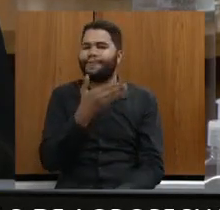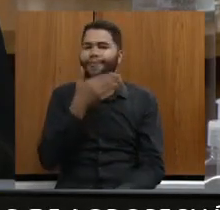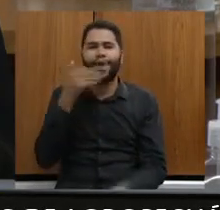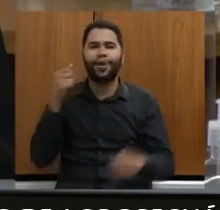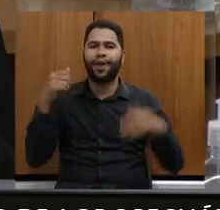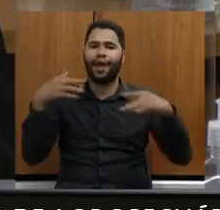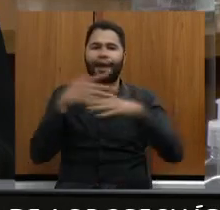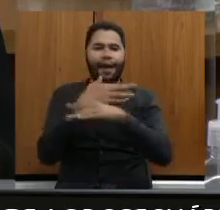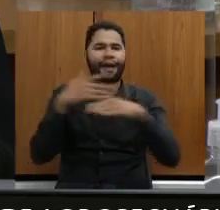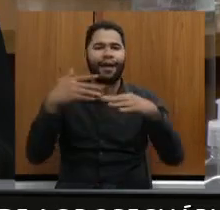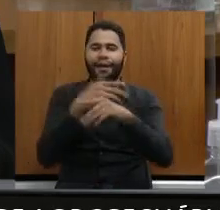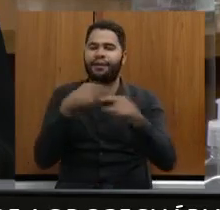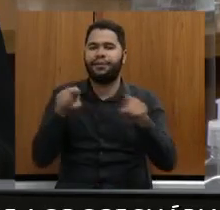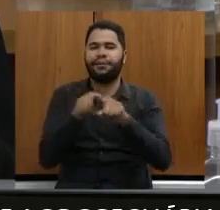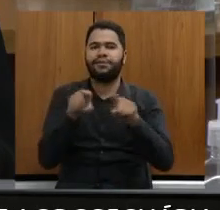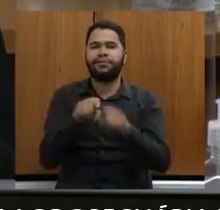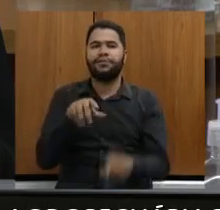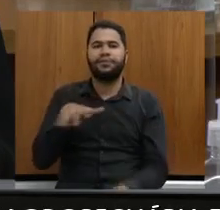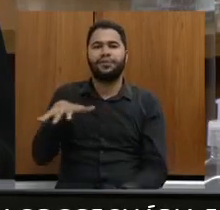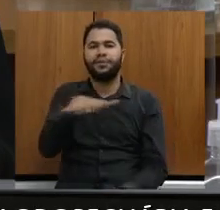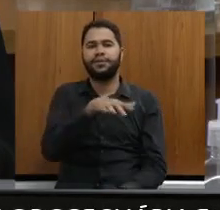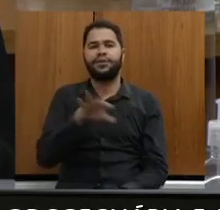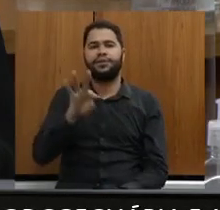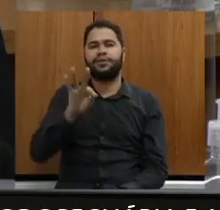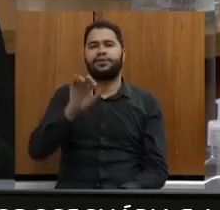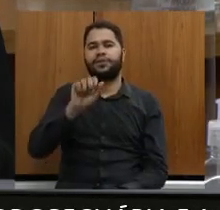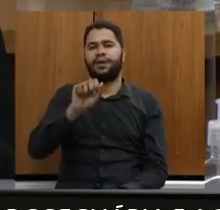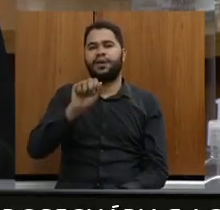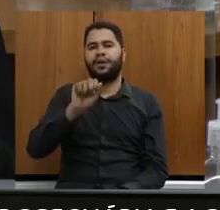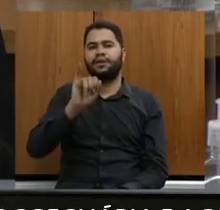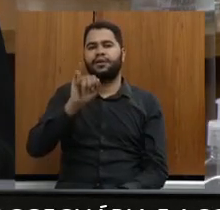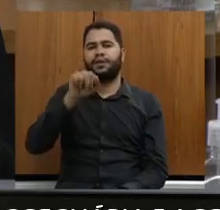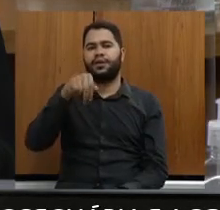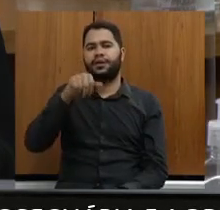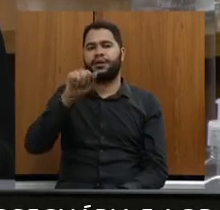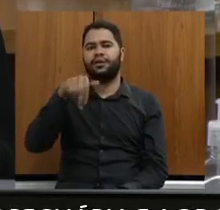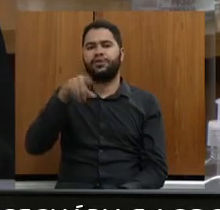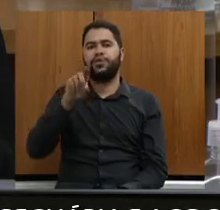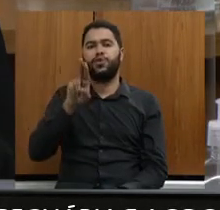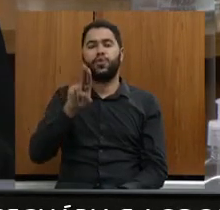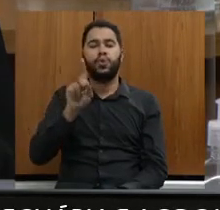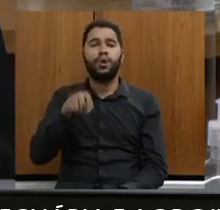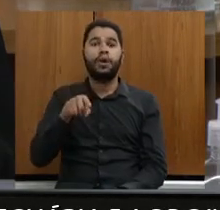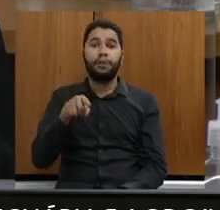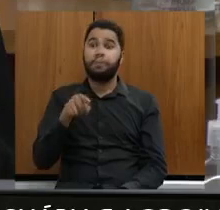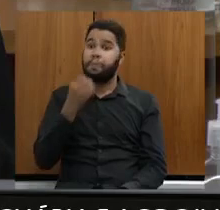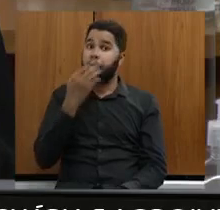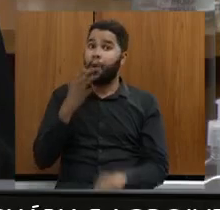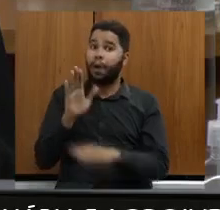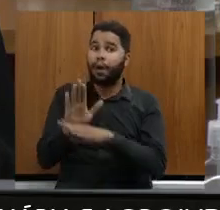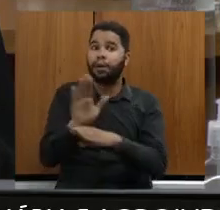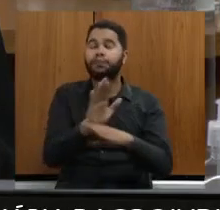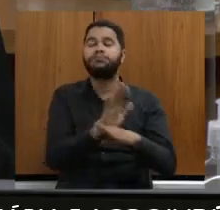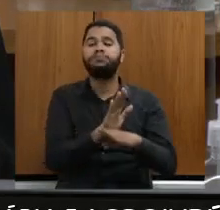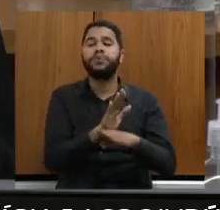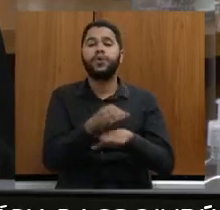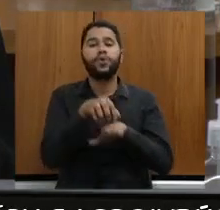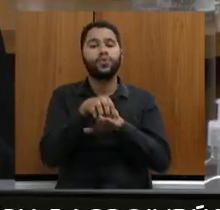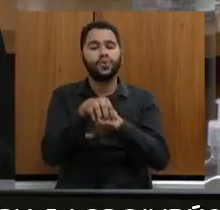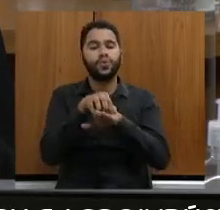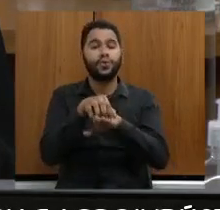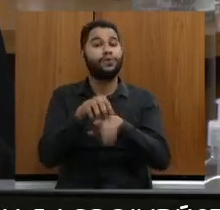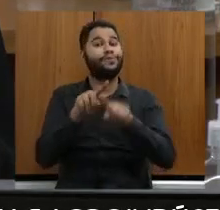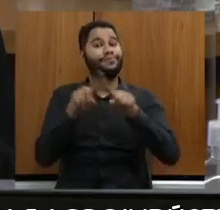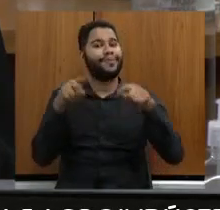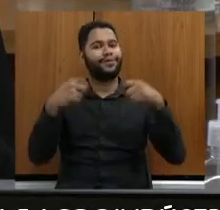melhorar os fluxos e também fazer daquela região de Itanhandu Itamonte daquela região da Mantiqueira que seria muito beneficiada com turismo